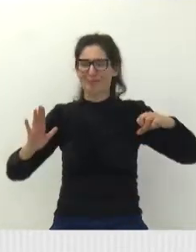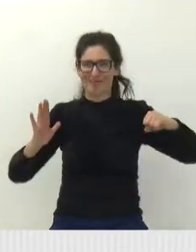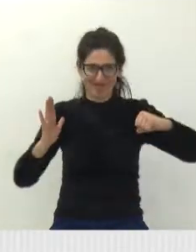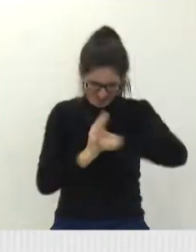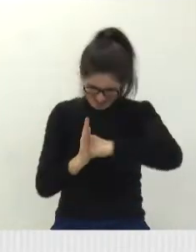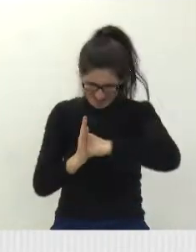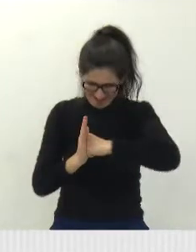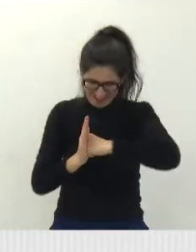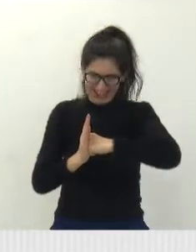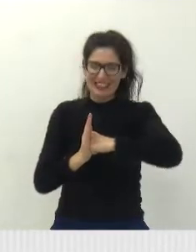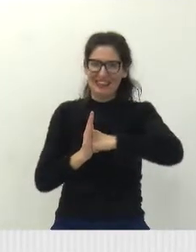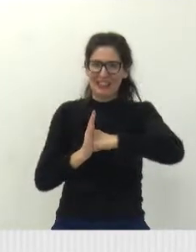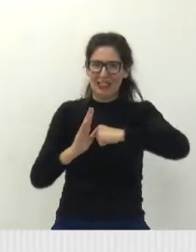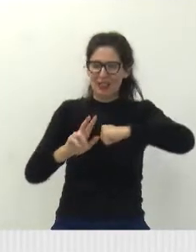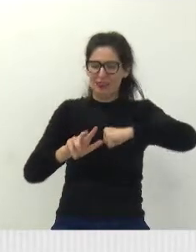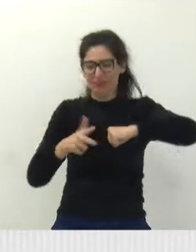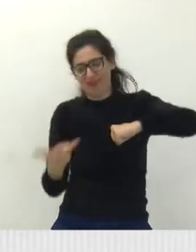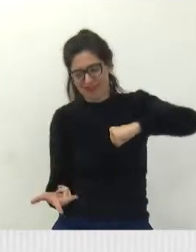região. Próximo.